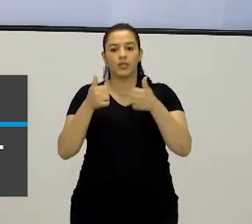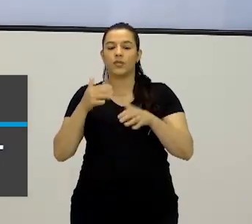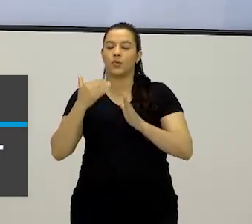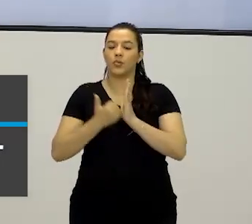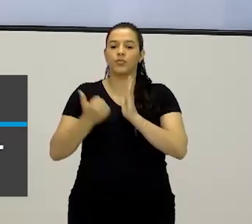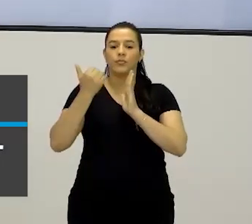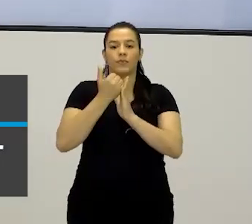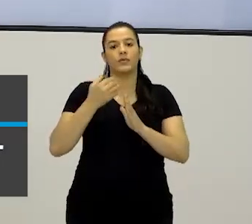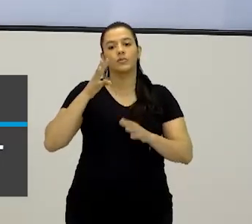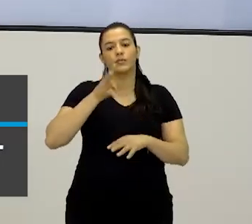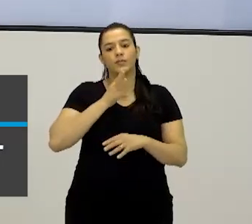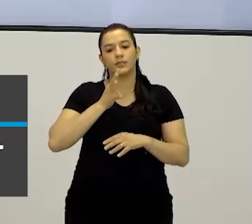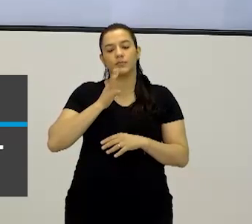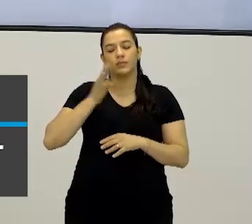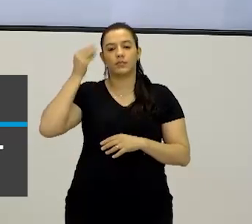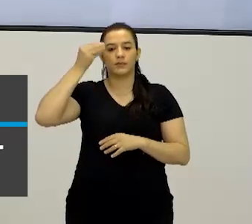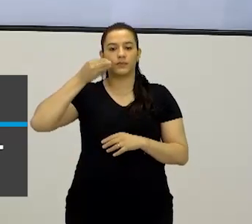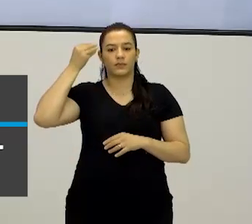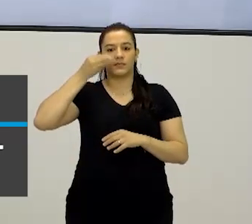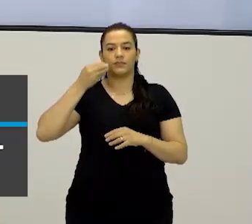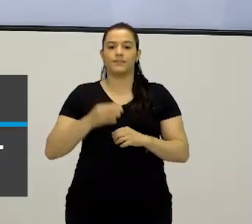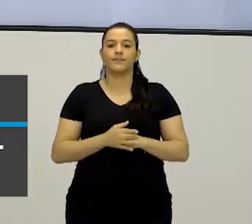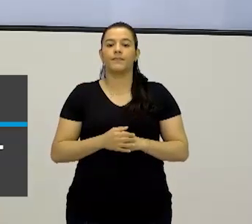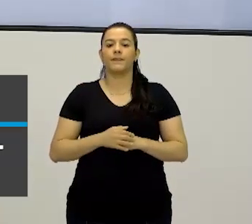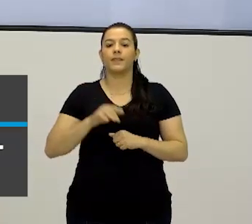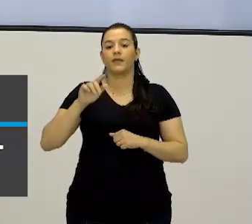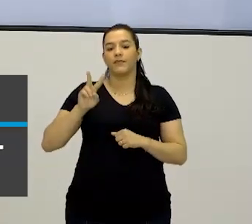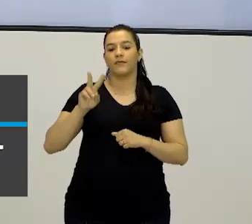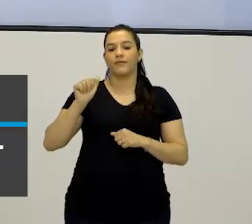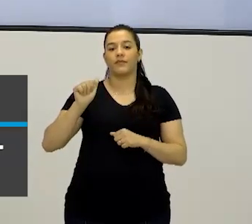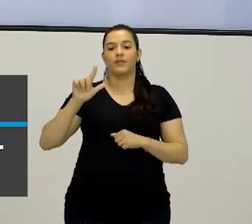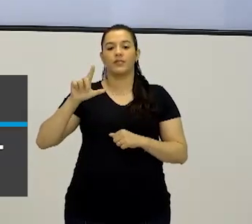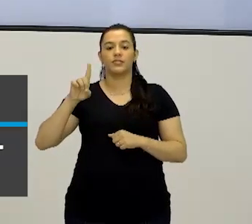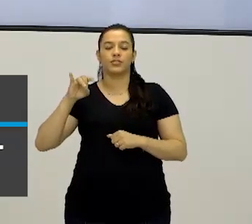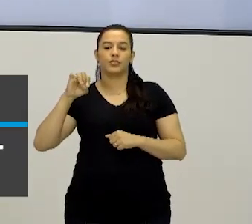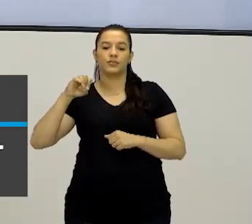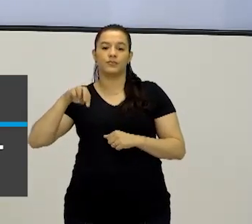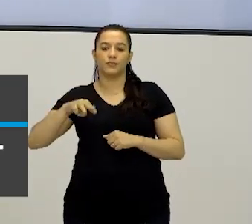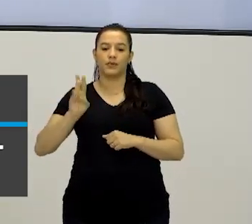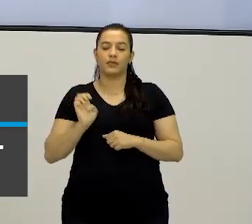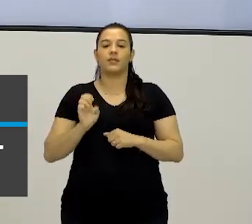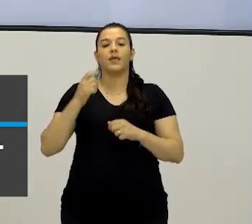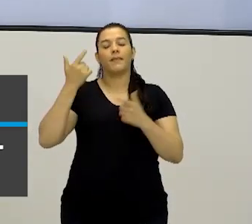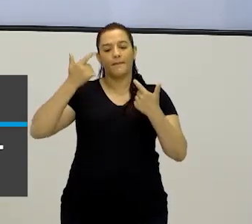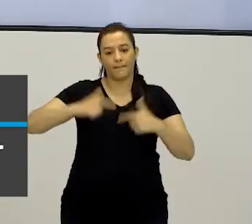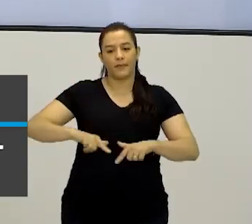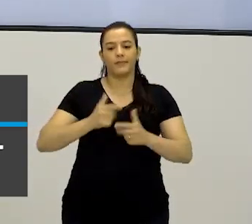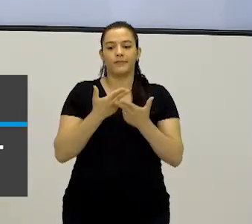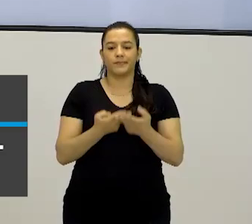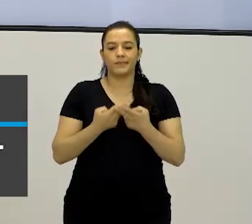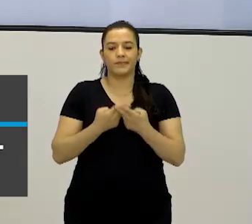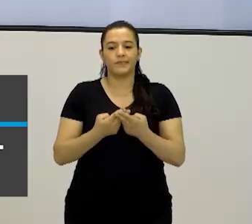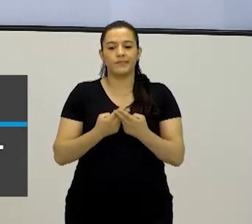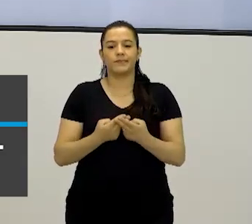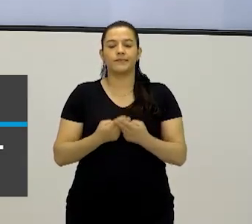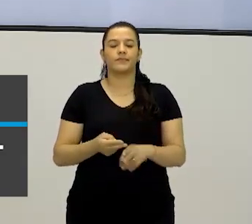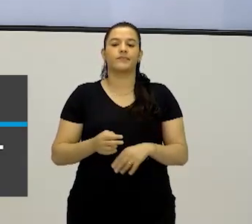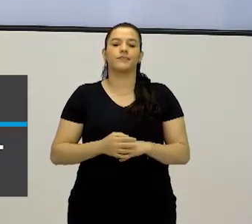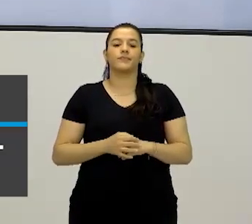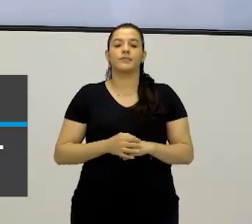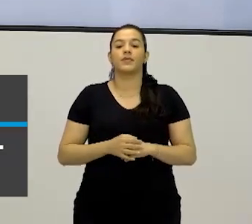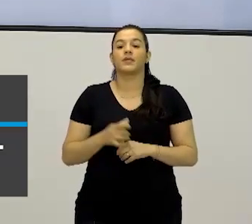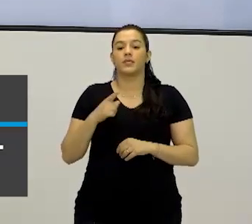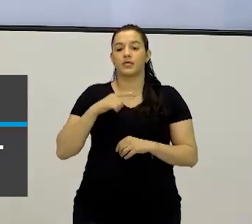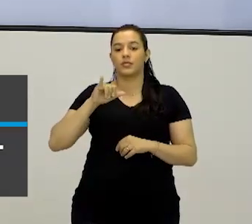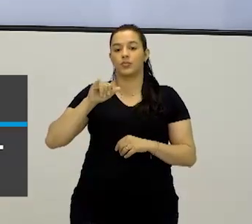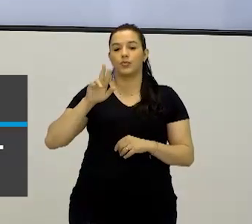muito bom. O professor Vladimir comenta ter mais paciência. E o Yuri comenta que mudou o